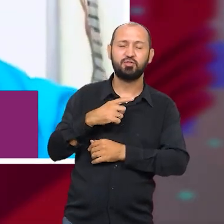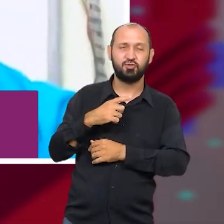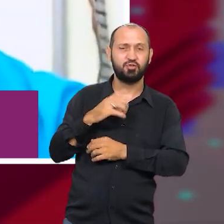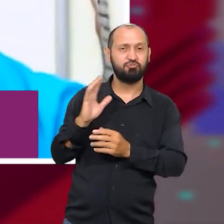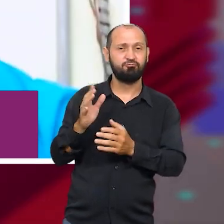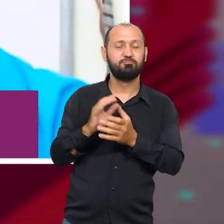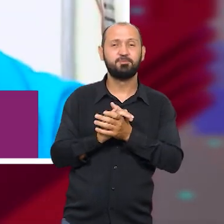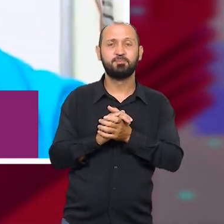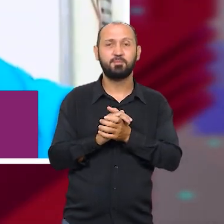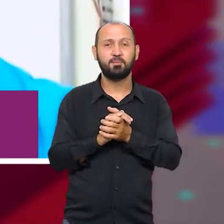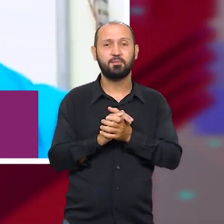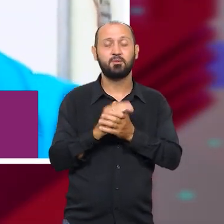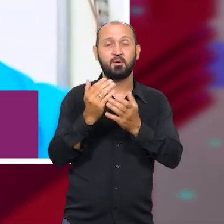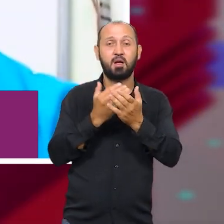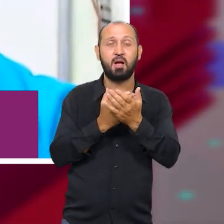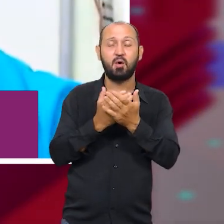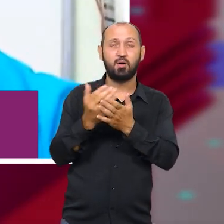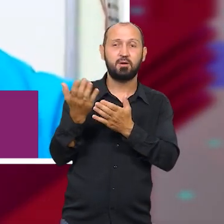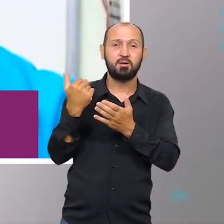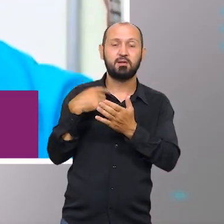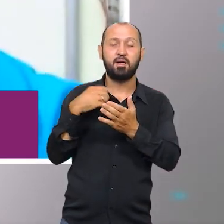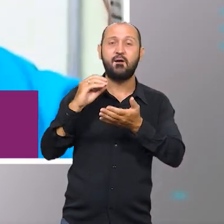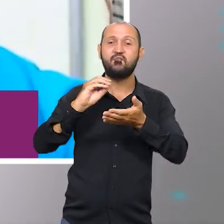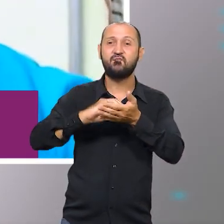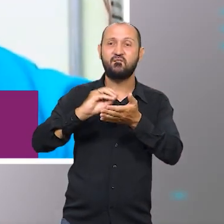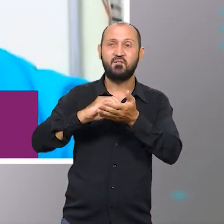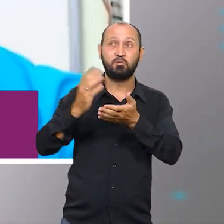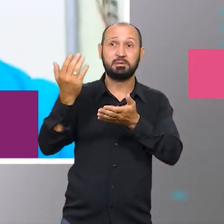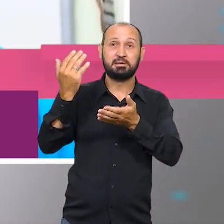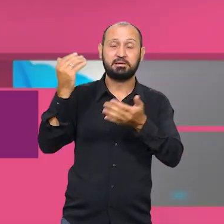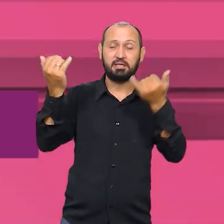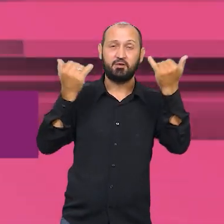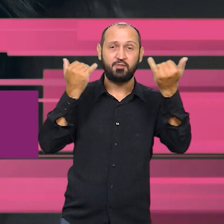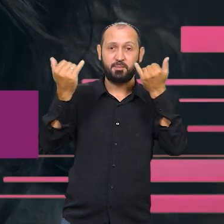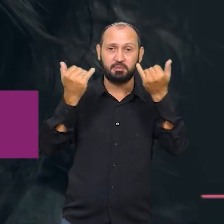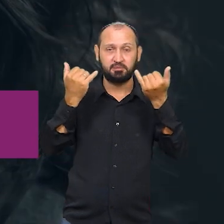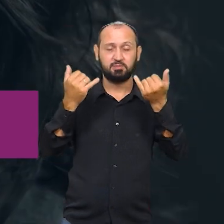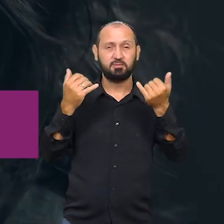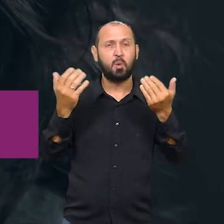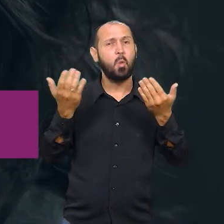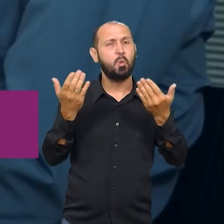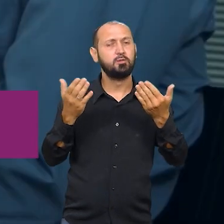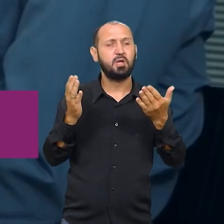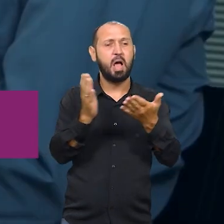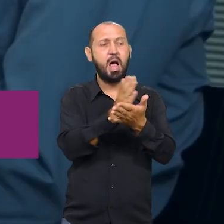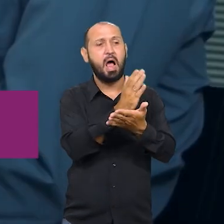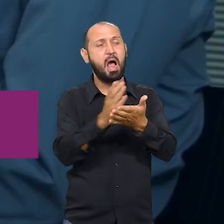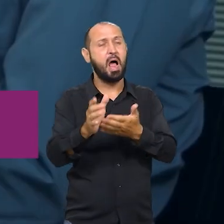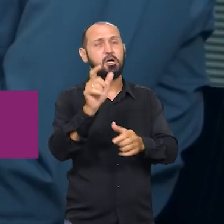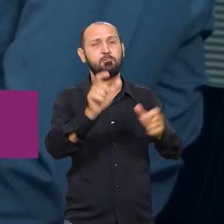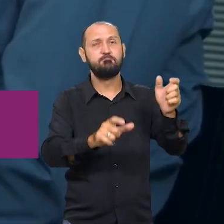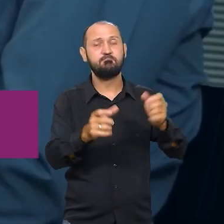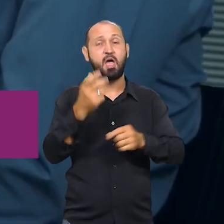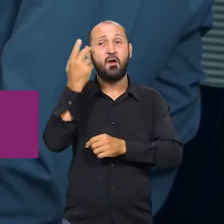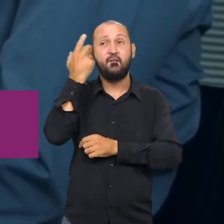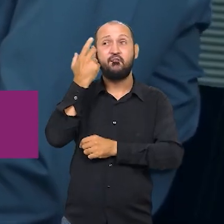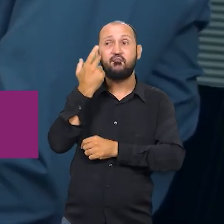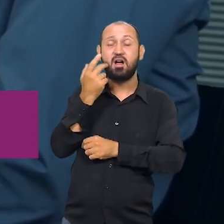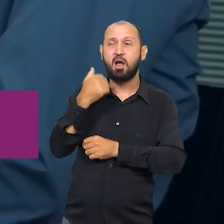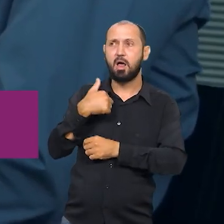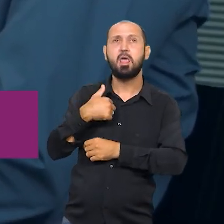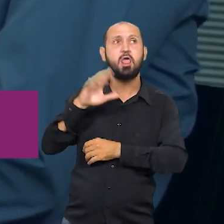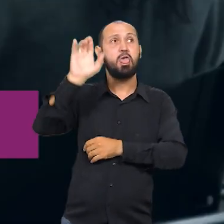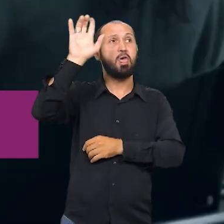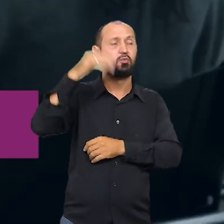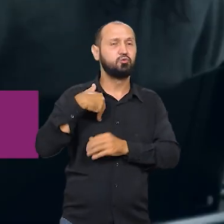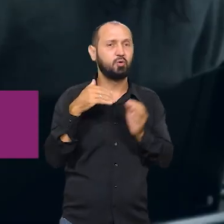verdade, quando a gente recebe, até pela falta de informação mesmo, hoje ainda algumas pessoas têm vergonha de falar ou que é autista, ou que